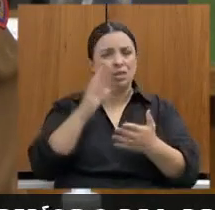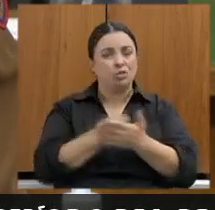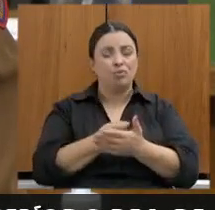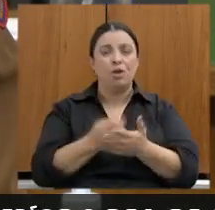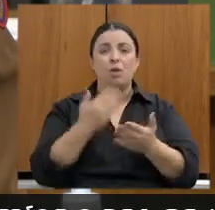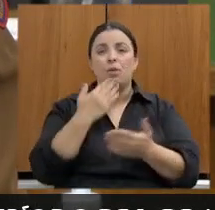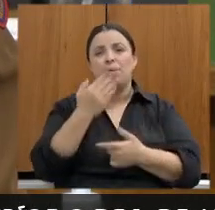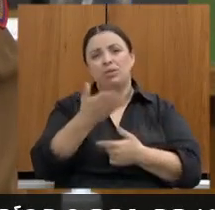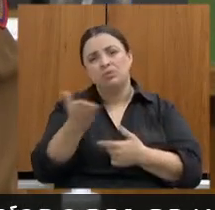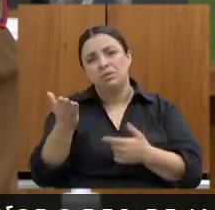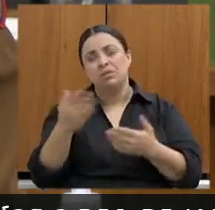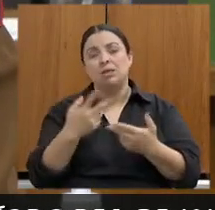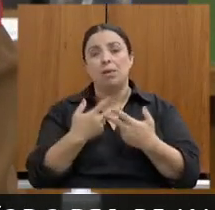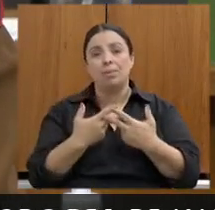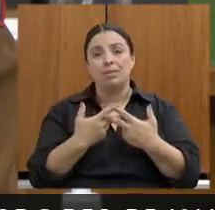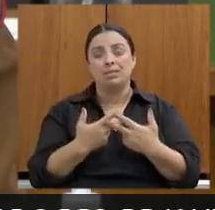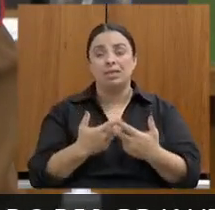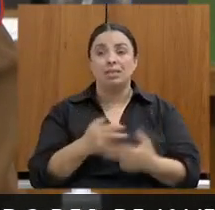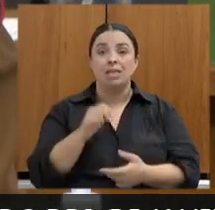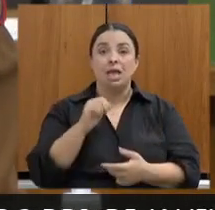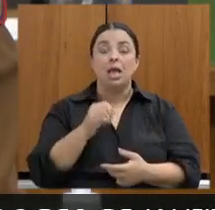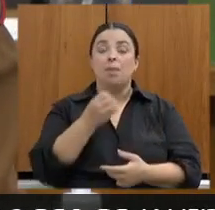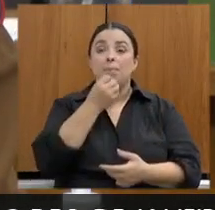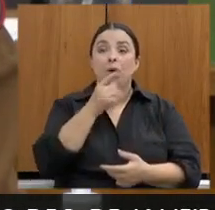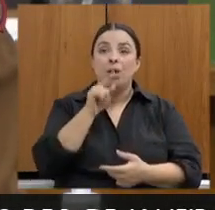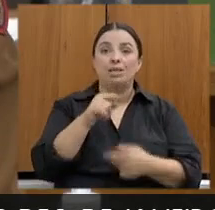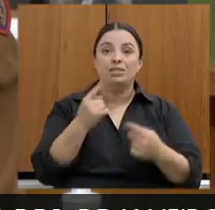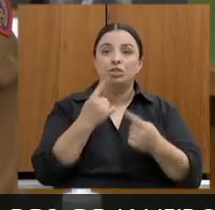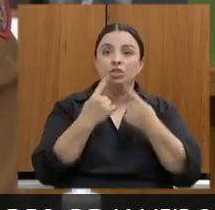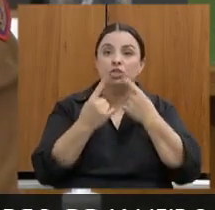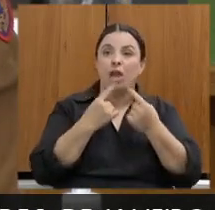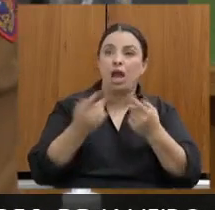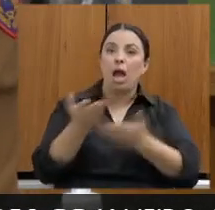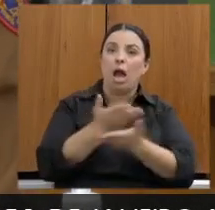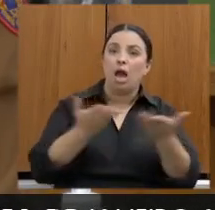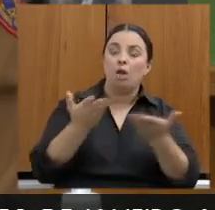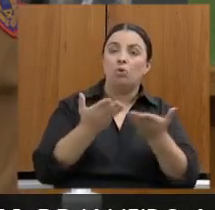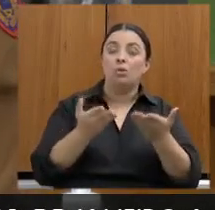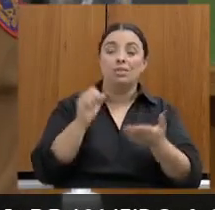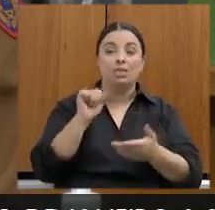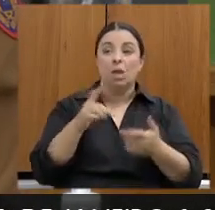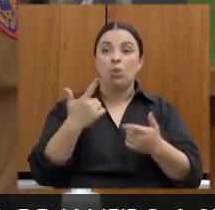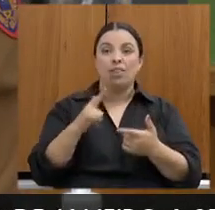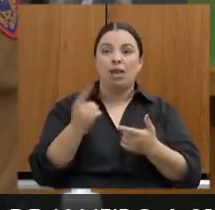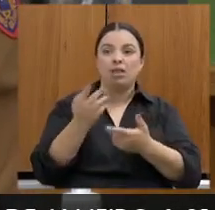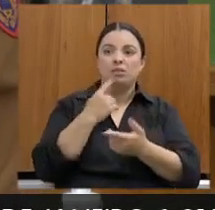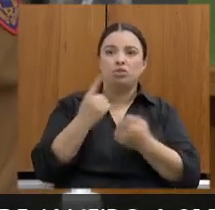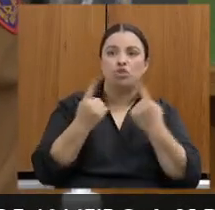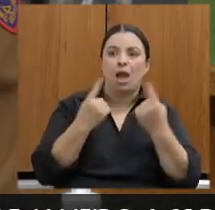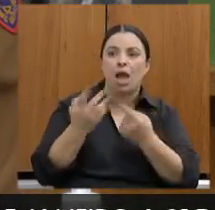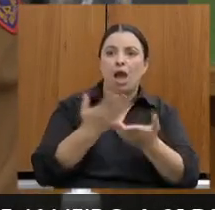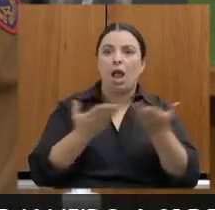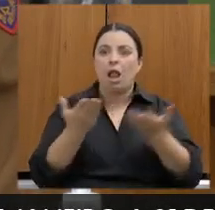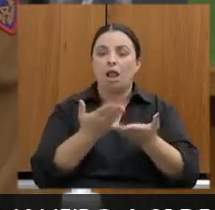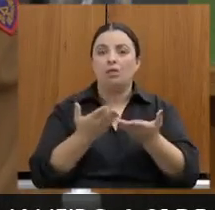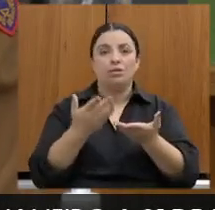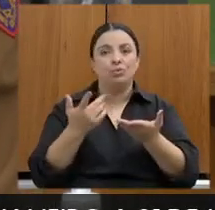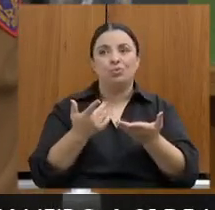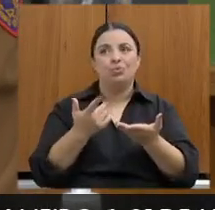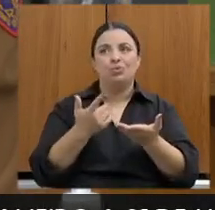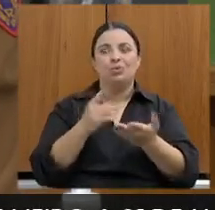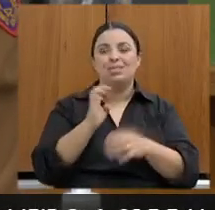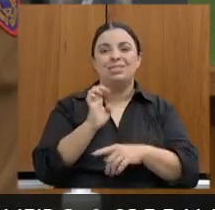tido né que o senhor falou da Integração sem essa integração a gente não estaria hoje como estado mais seguro mas aqui o registro eu gostaria que seus